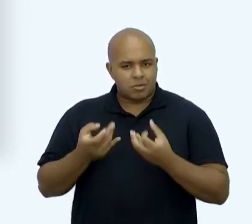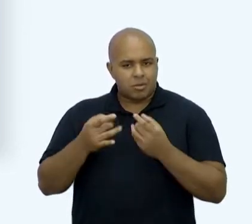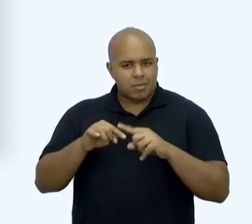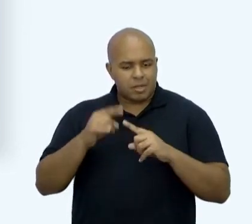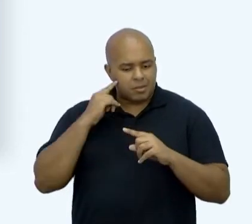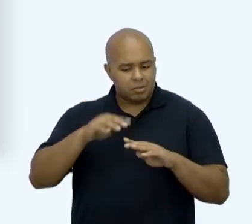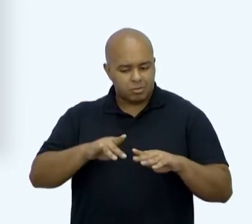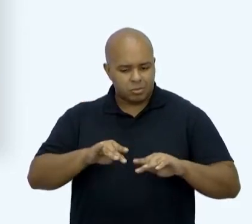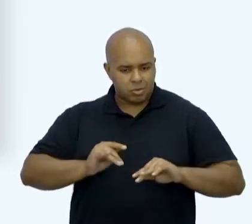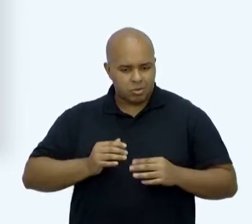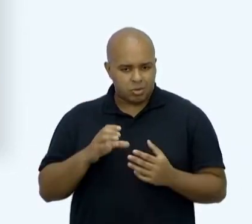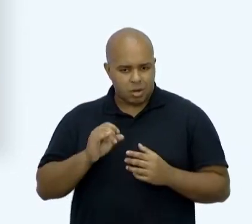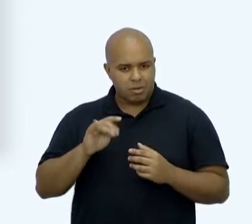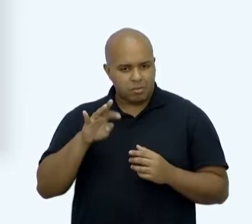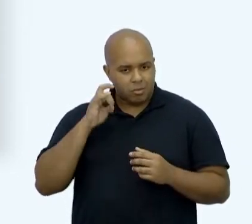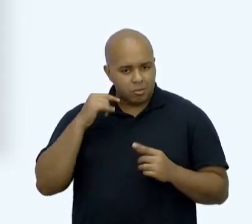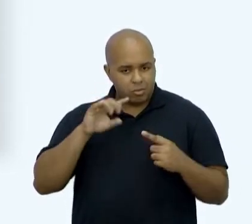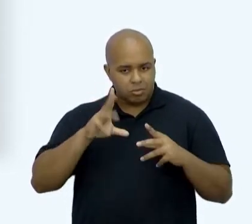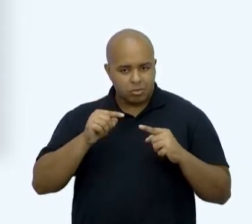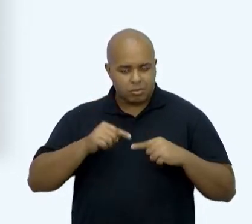do solo.